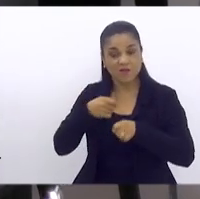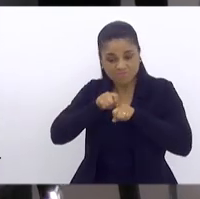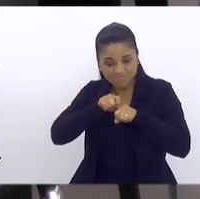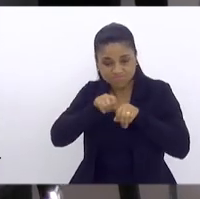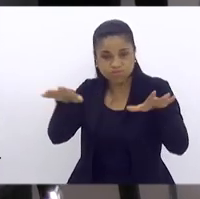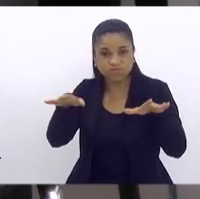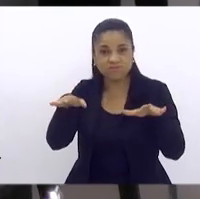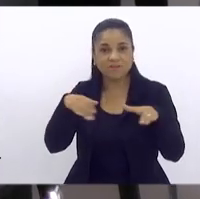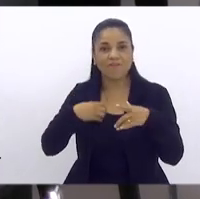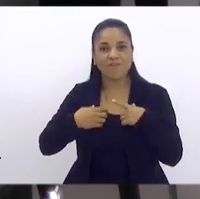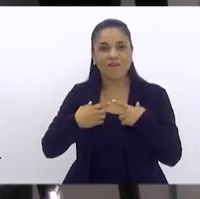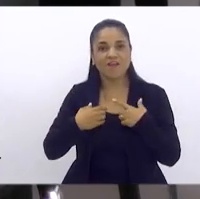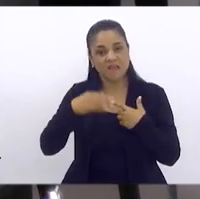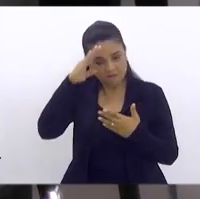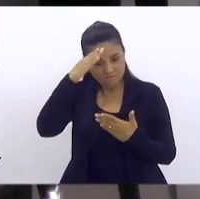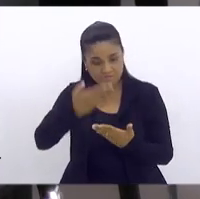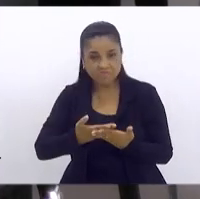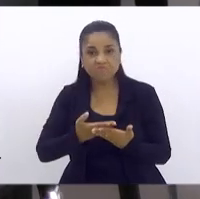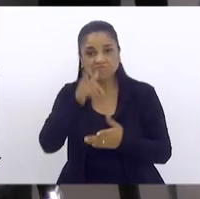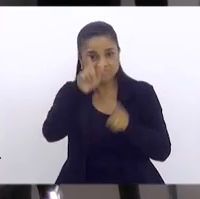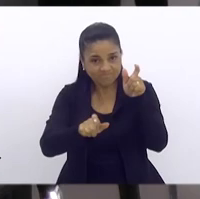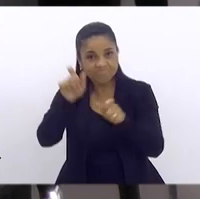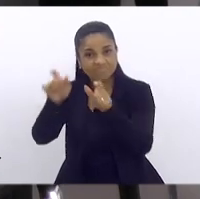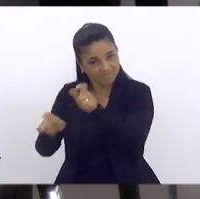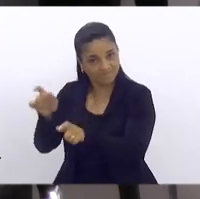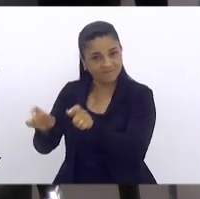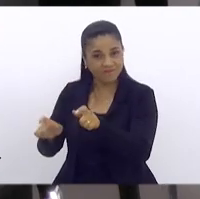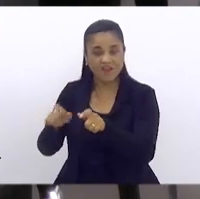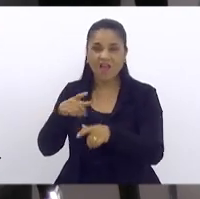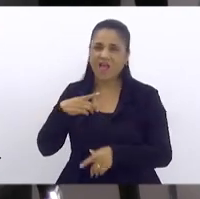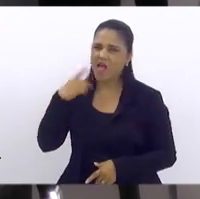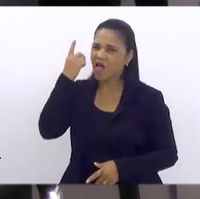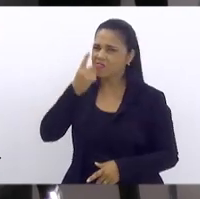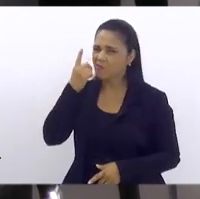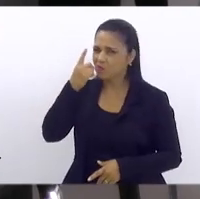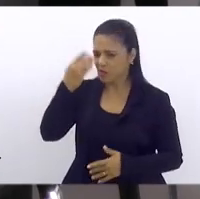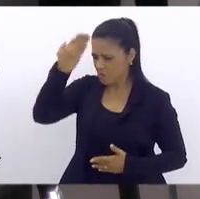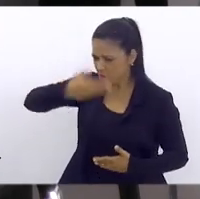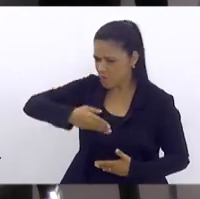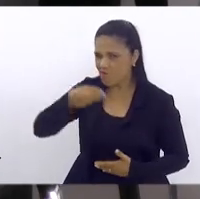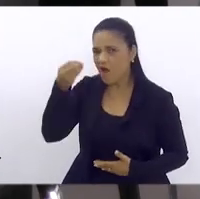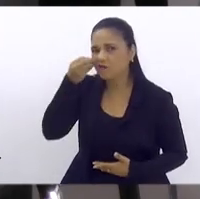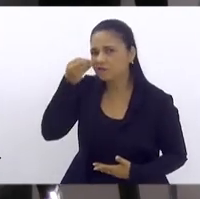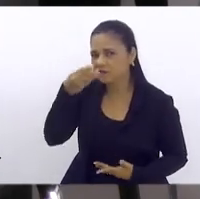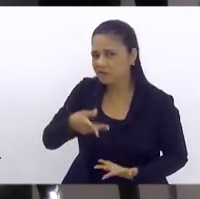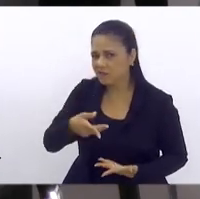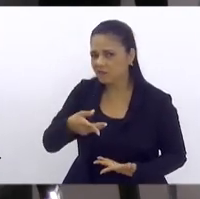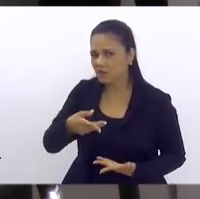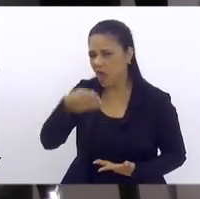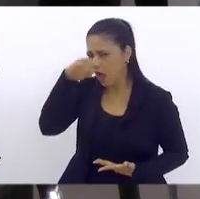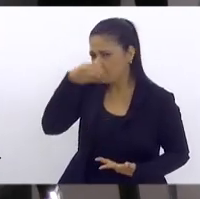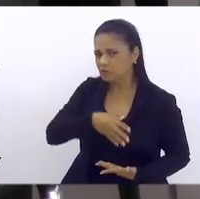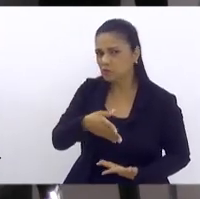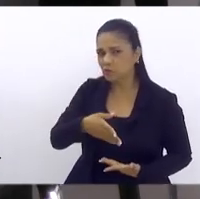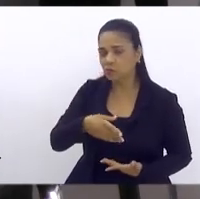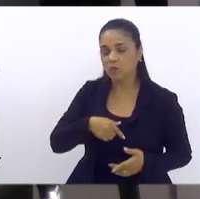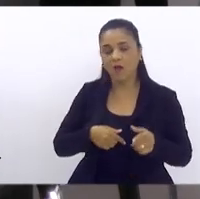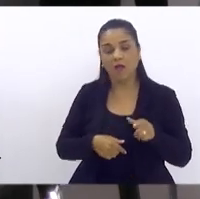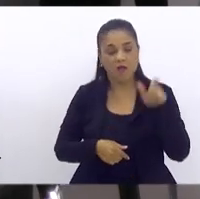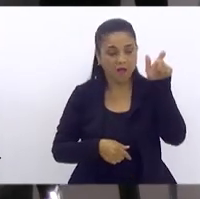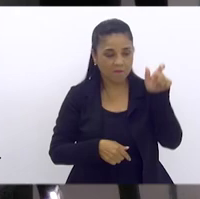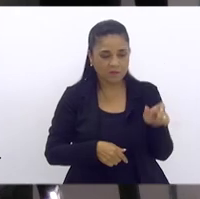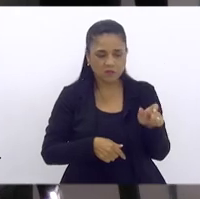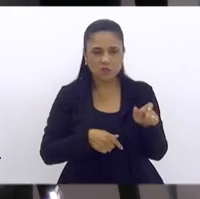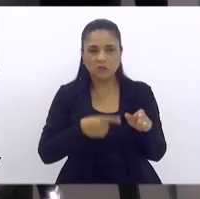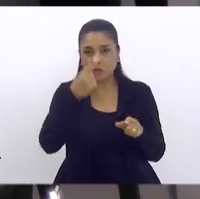disseminadas e que essas pessoas acreditam, né? Então, ah, a deputada tal está tentando aprovar tal coisa, isso é um absurdo. E aí a pessoa vai lá no